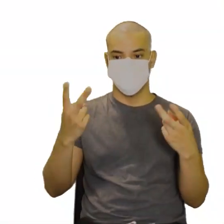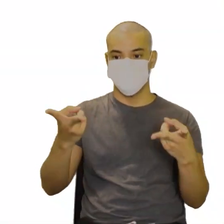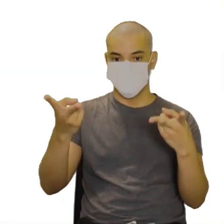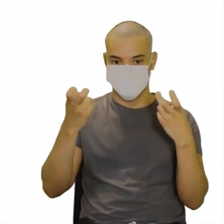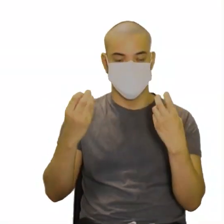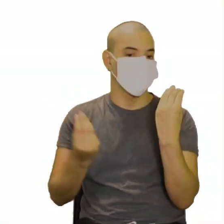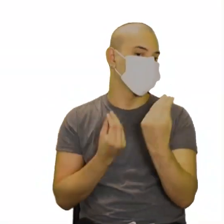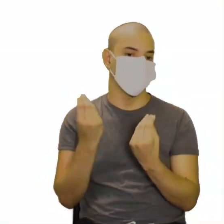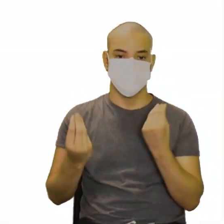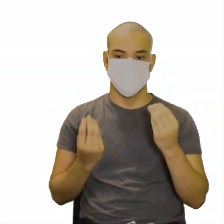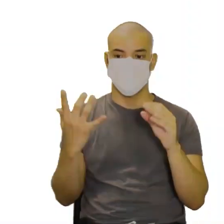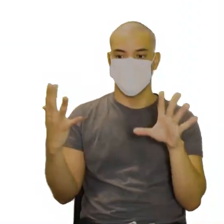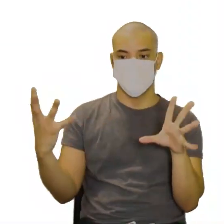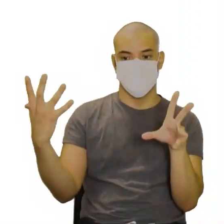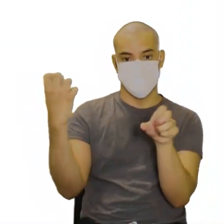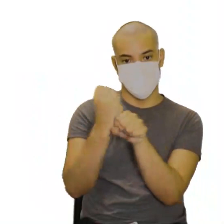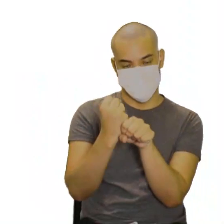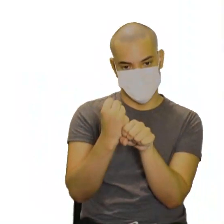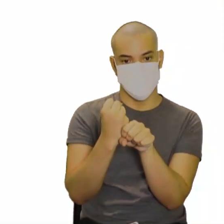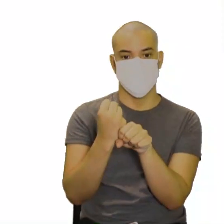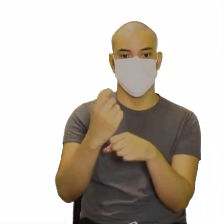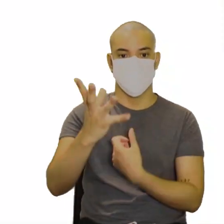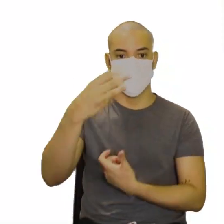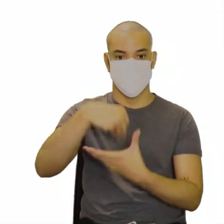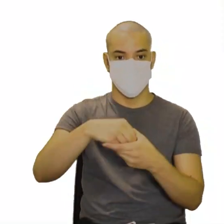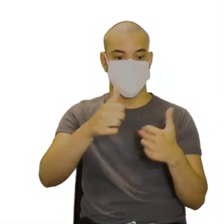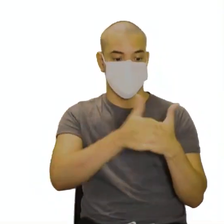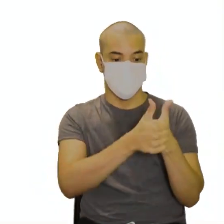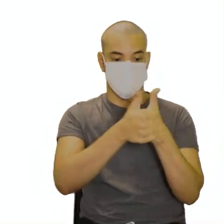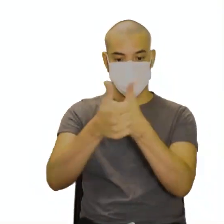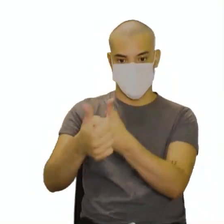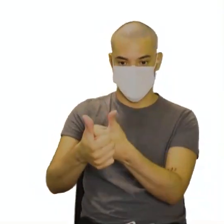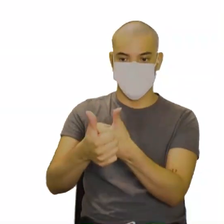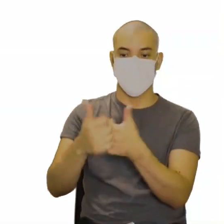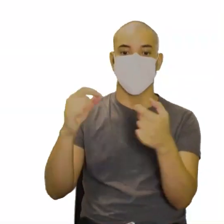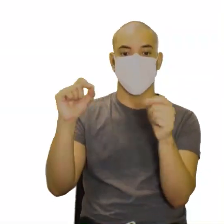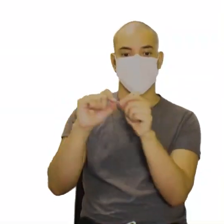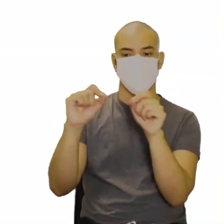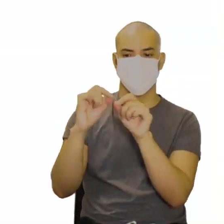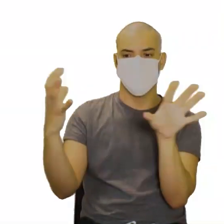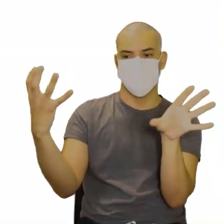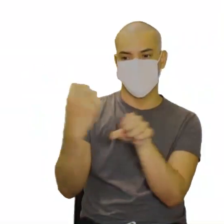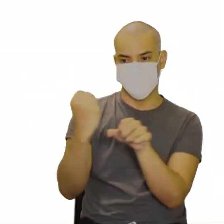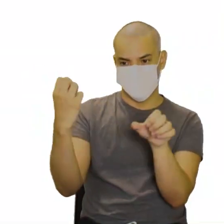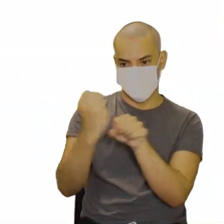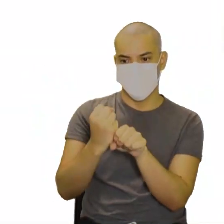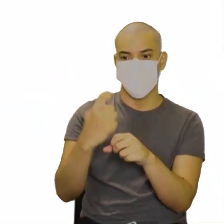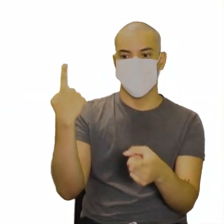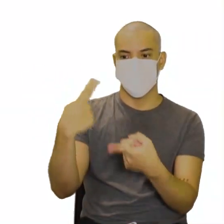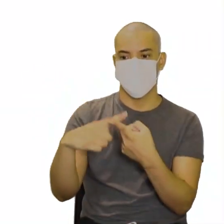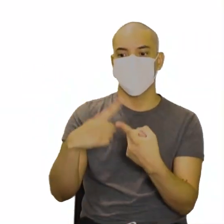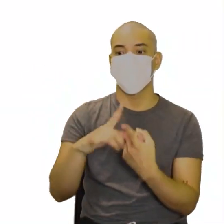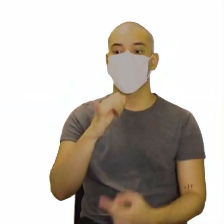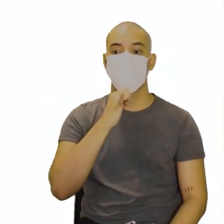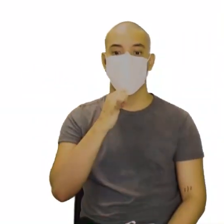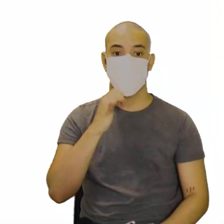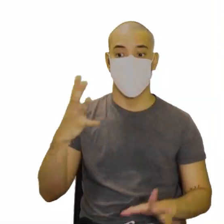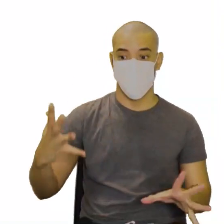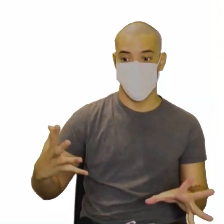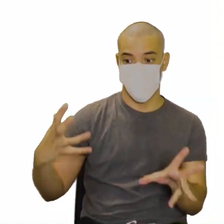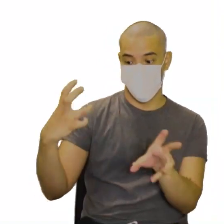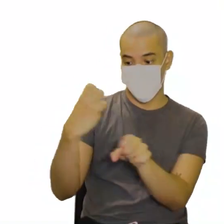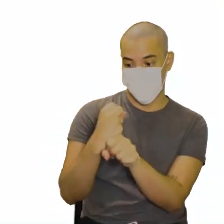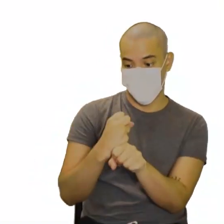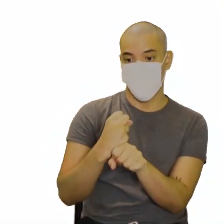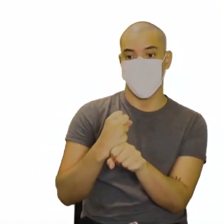que eu calculo a eletromotriz equivalente? Eu vou fazer esse somatório. Nesse caso aqui, esse somatório,